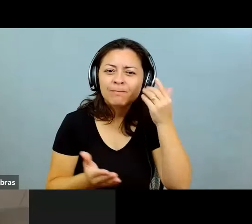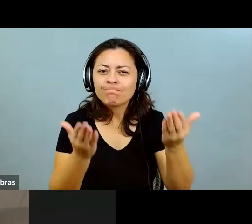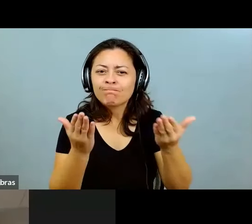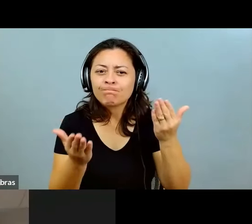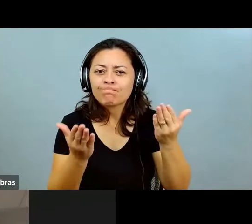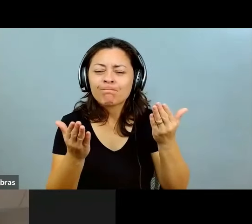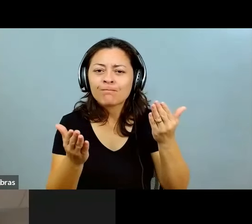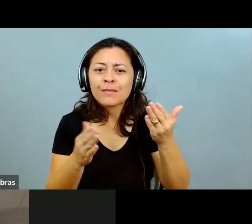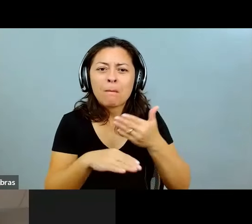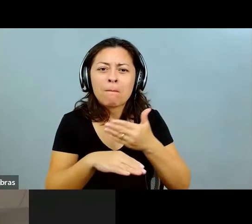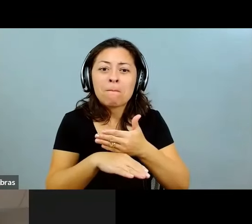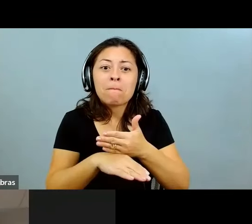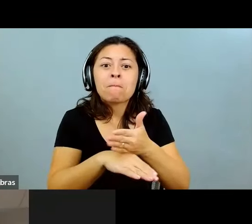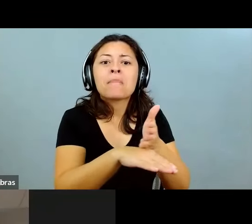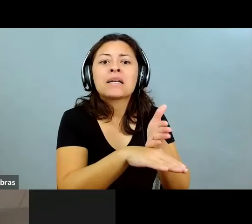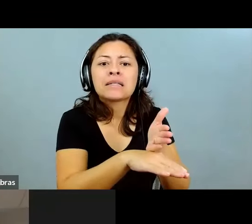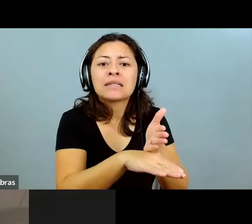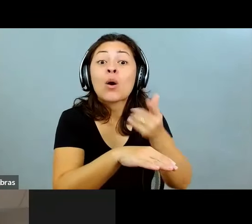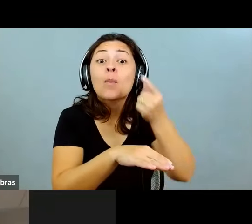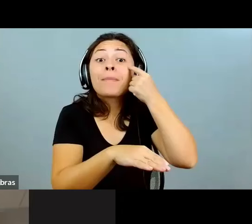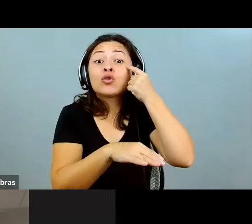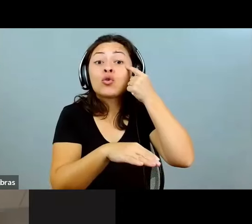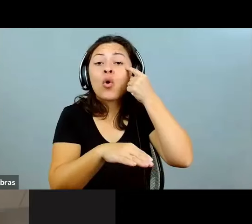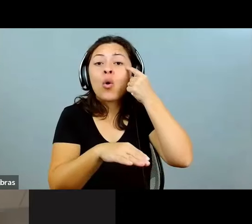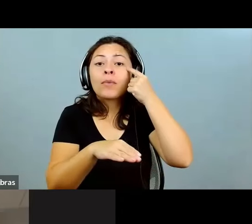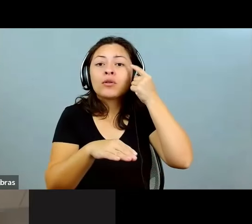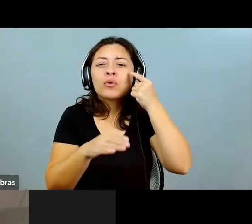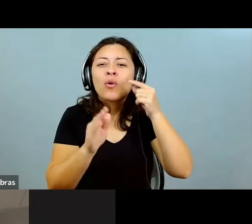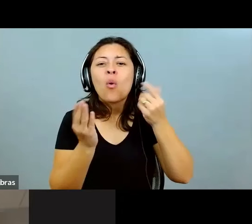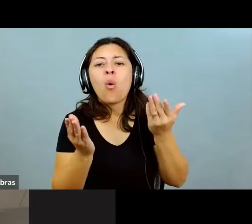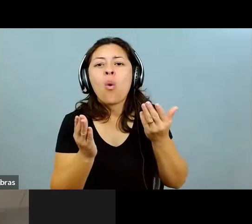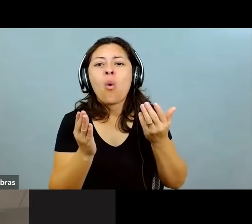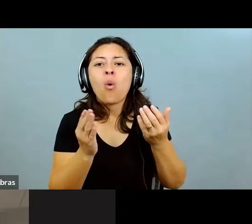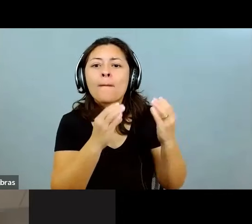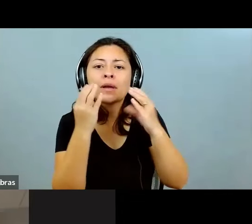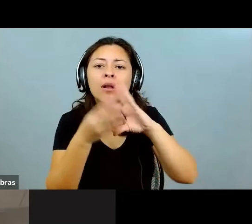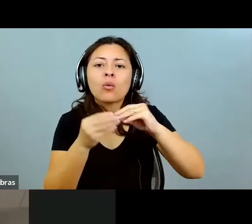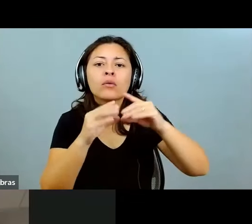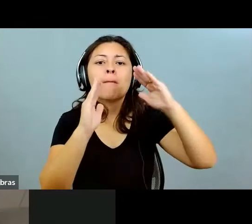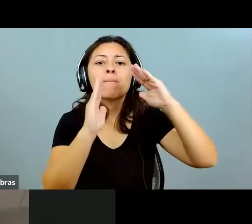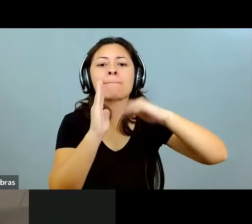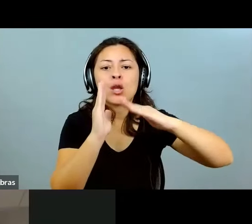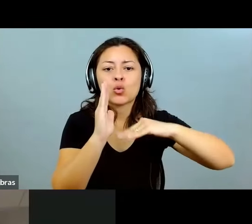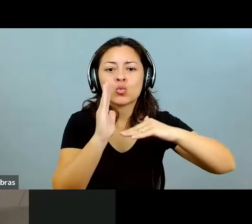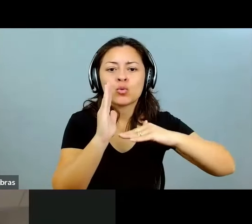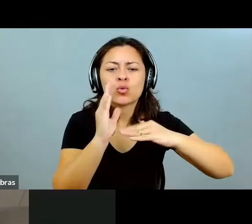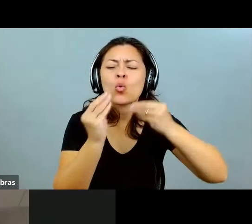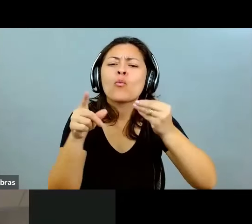produtividade que que tá no que tá no plano ficar um pouquinho abaixo como é que vocês estão encarando essa essa dinâmica